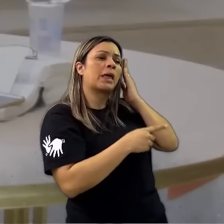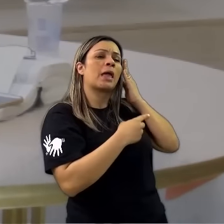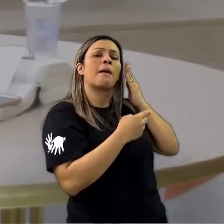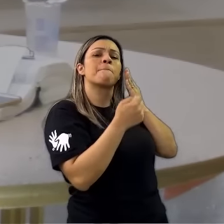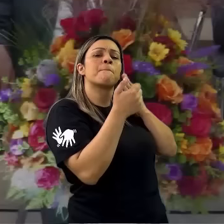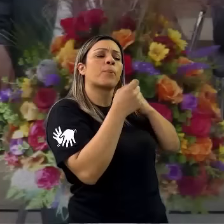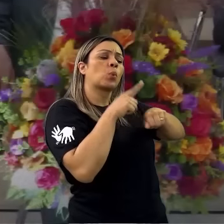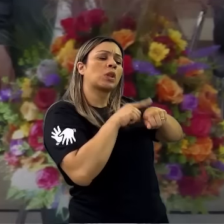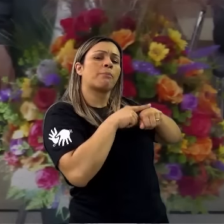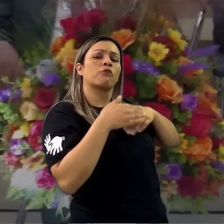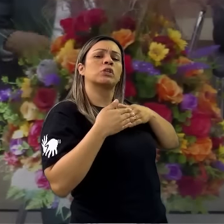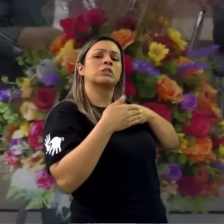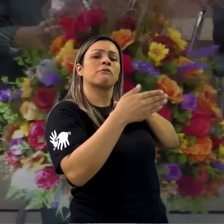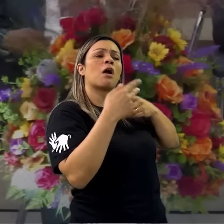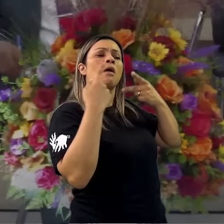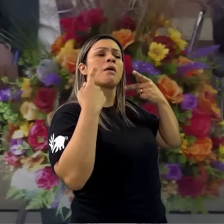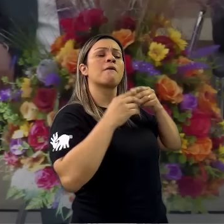obra